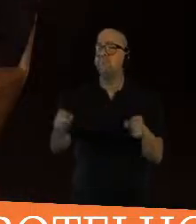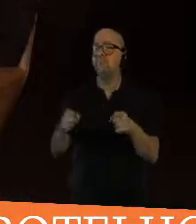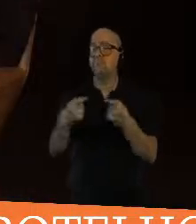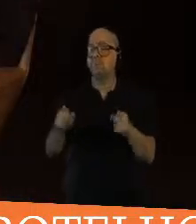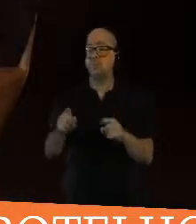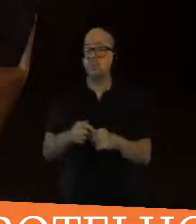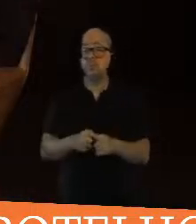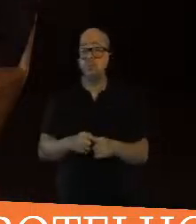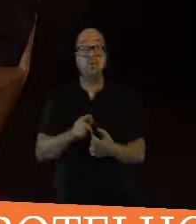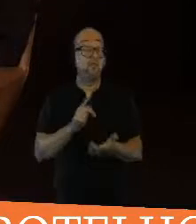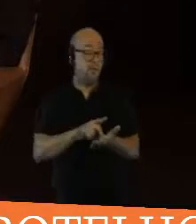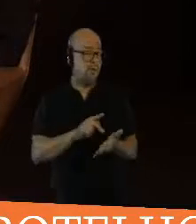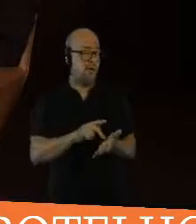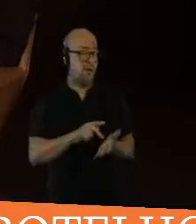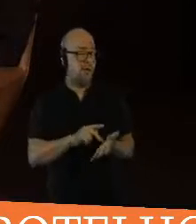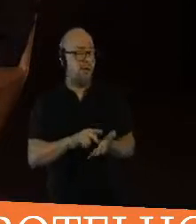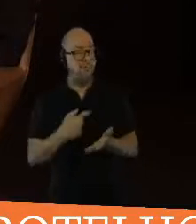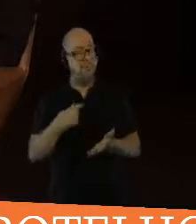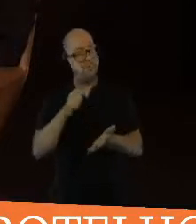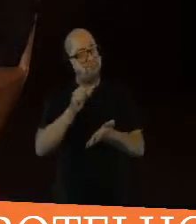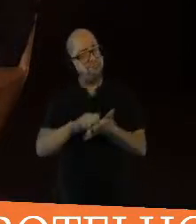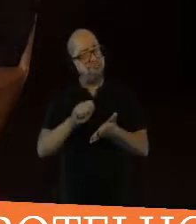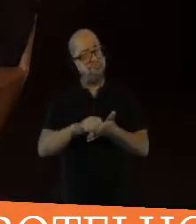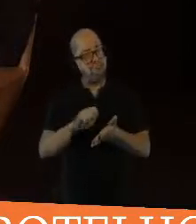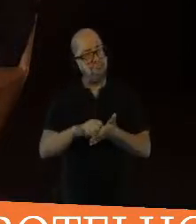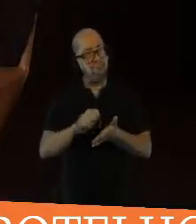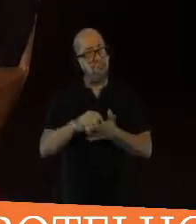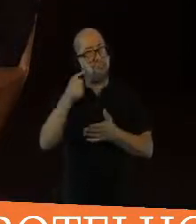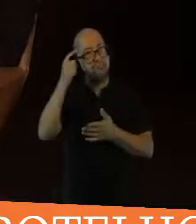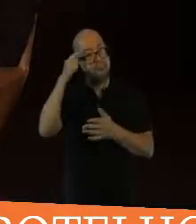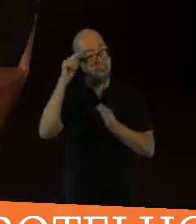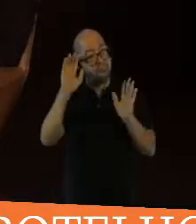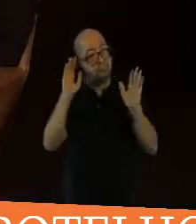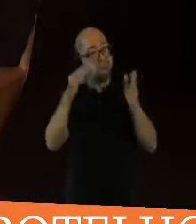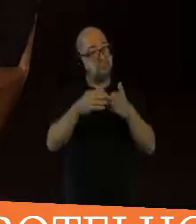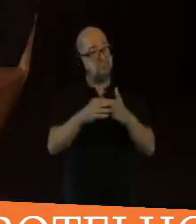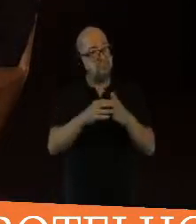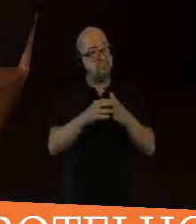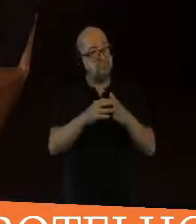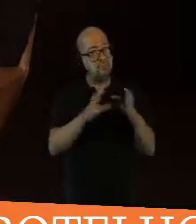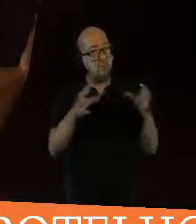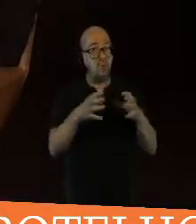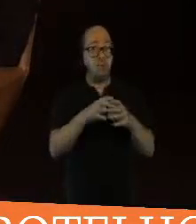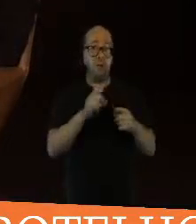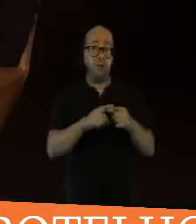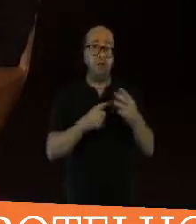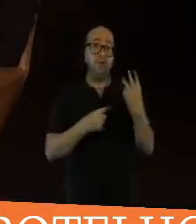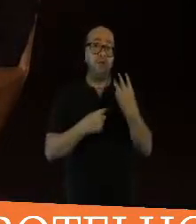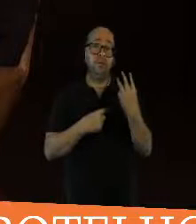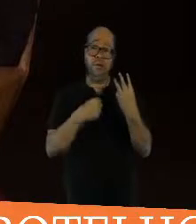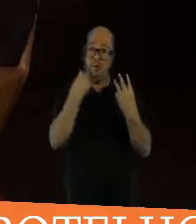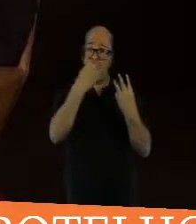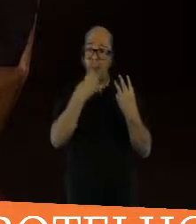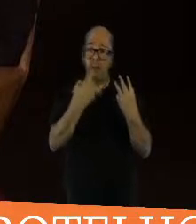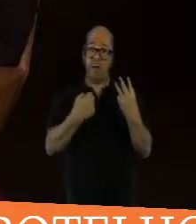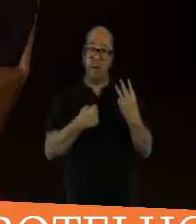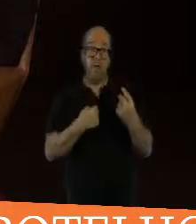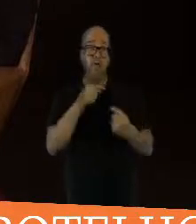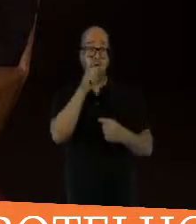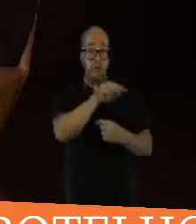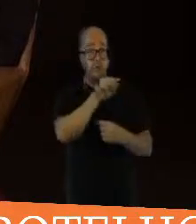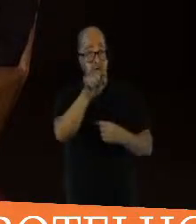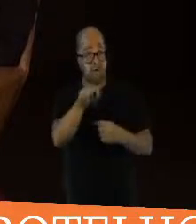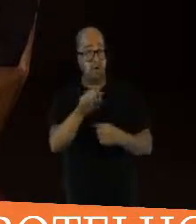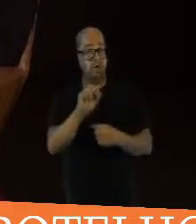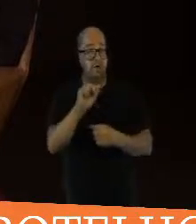Quando eu escrevi os arranjos para o grupo, na verdade, eu escrevi pensando nos cantores que tinha, né? Então, eu, você e a